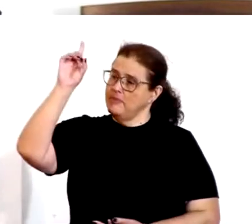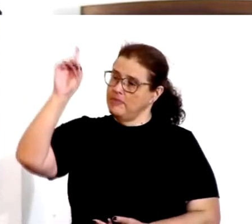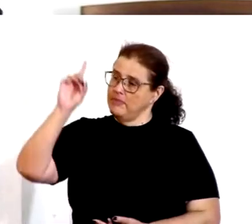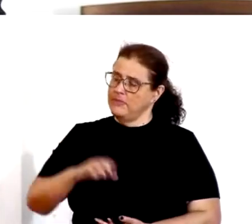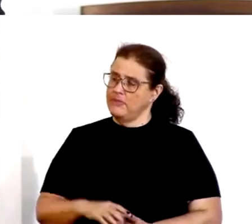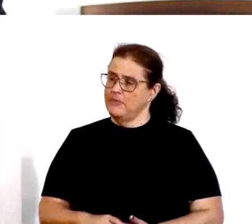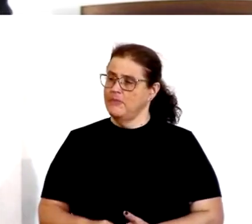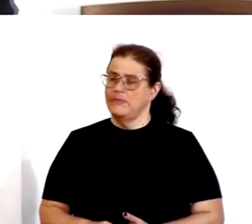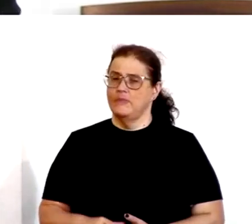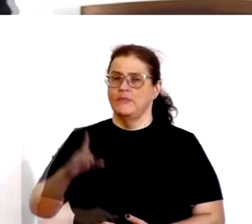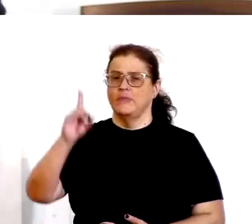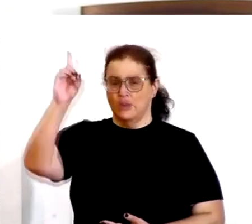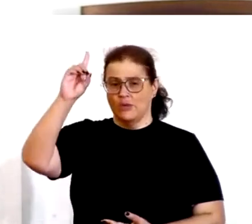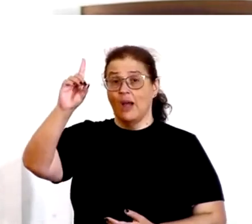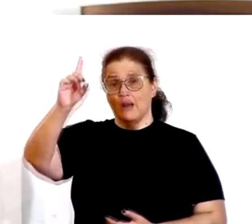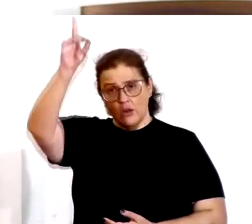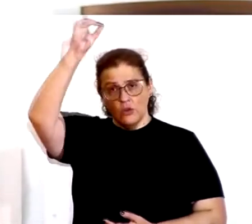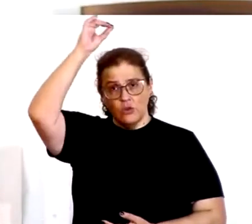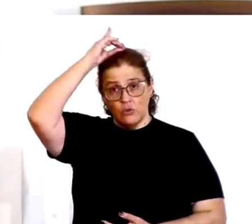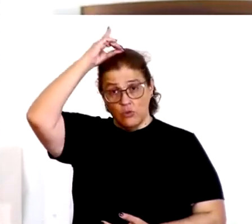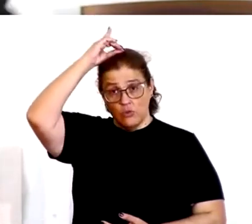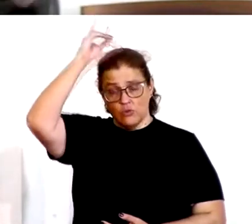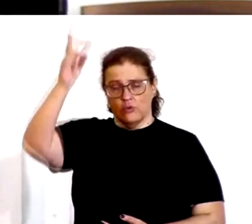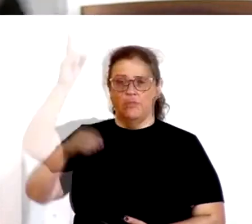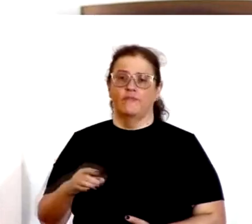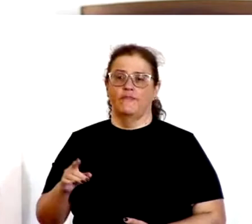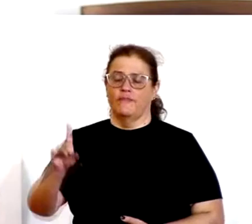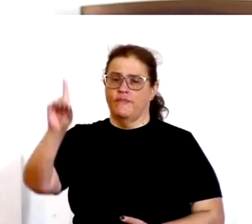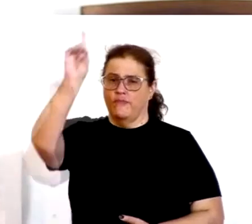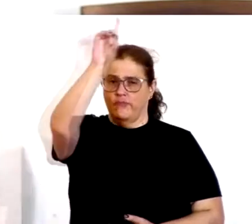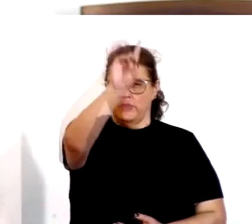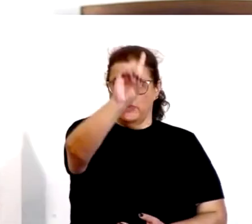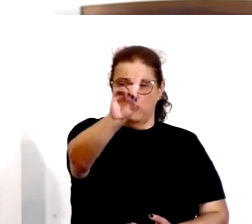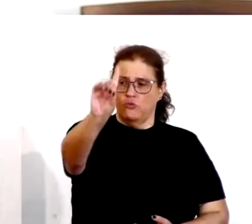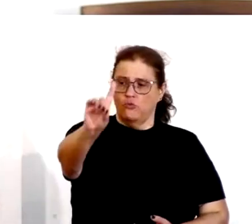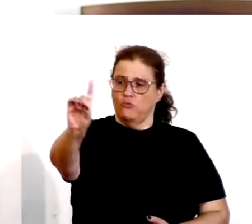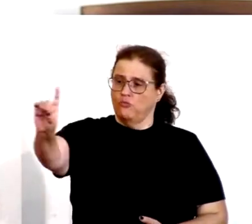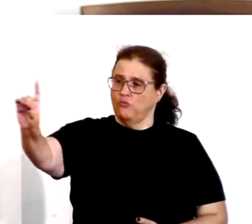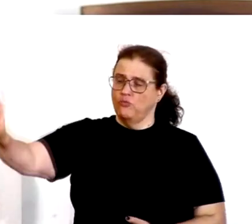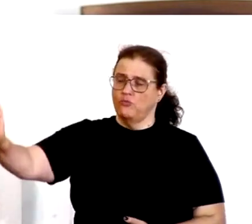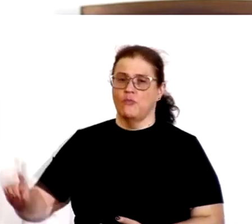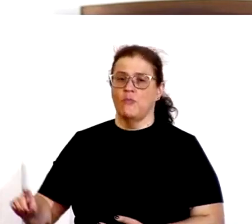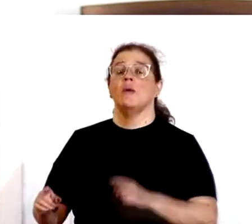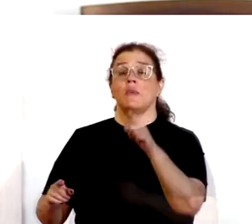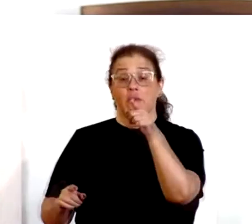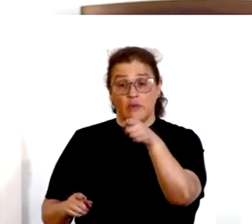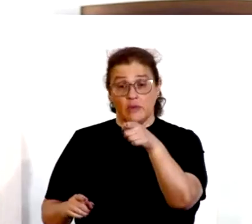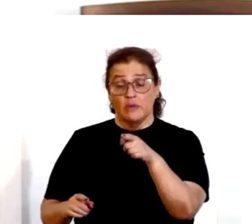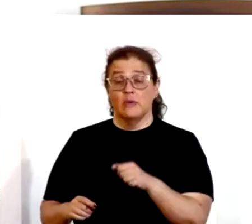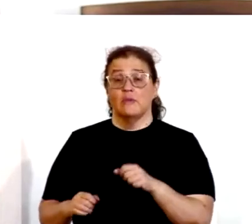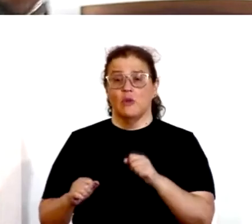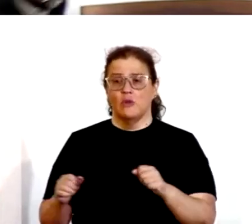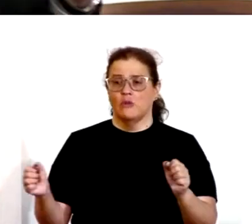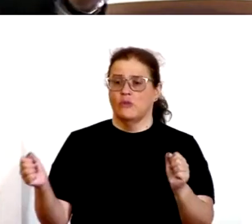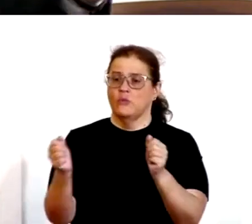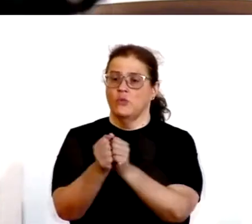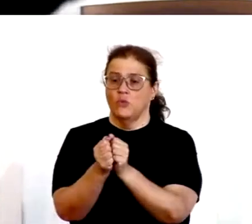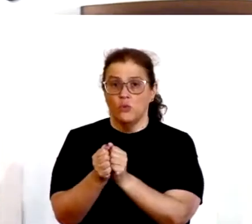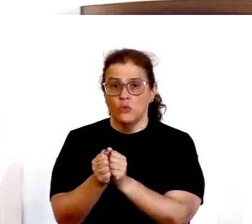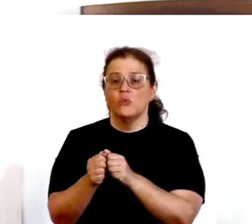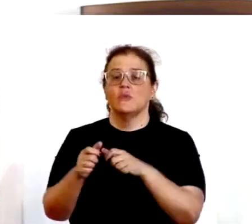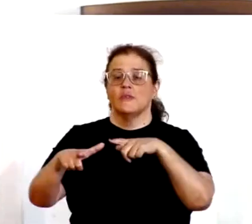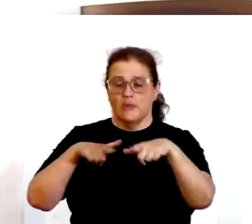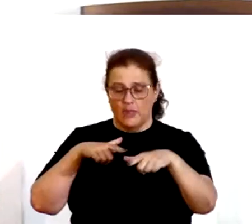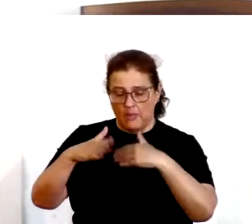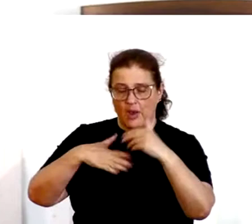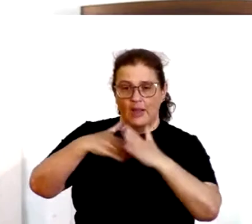dons. Esses dons é para que vocês possam exercer em conjunto no reino de Deus. E aí ele vai falar daqueles que